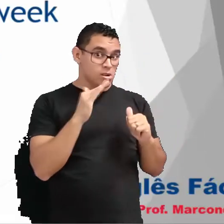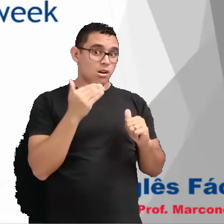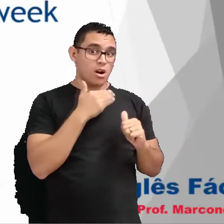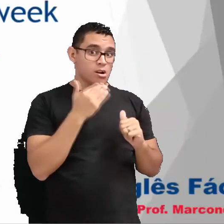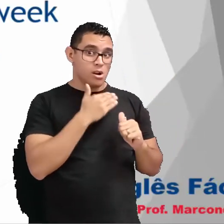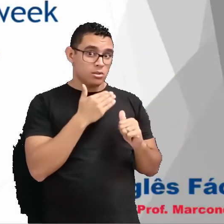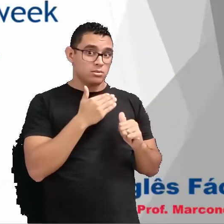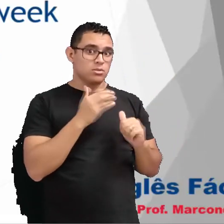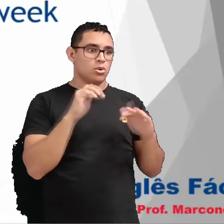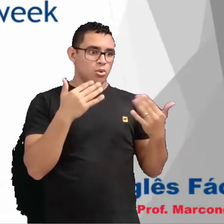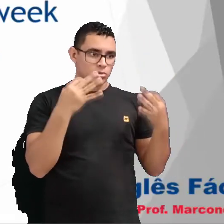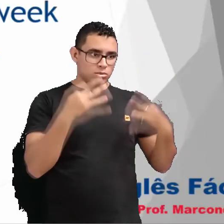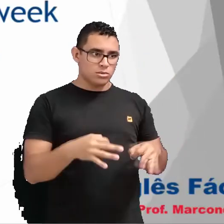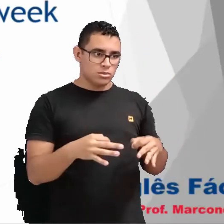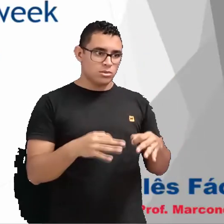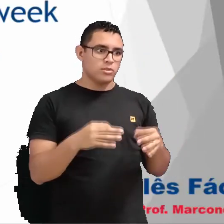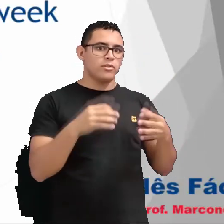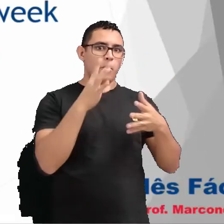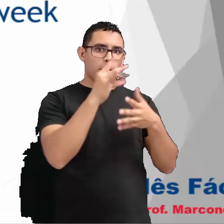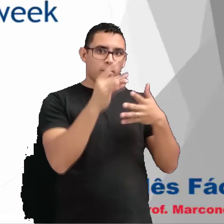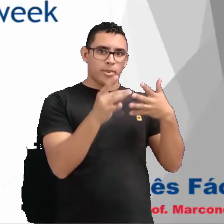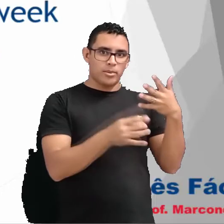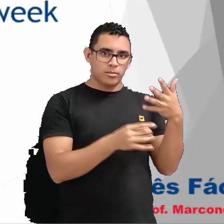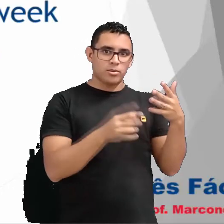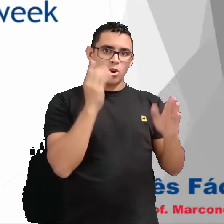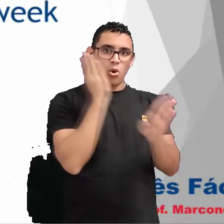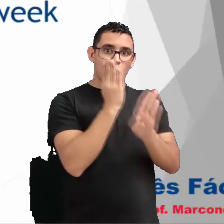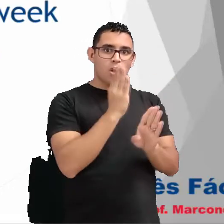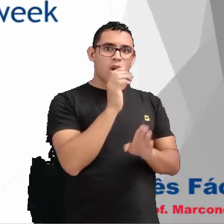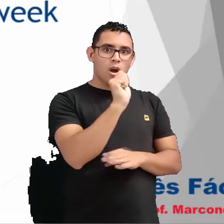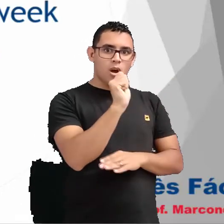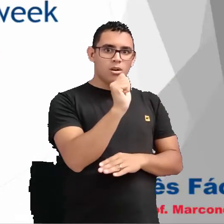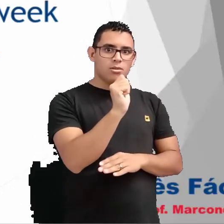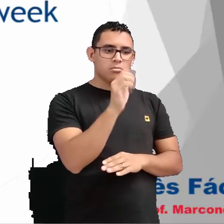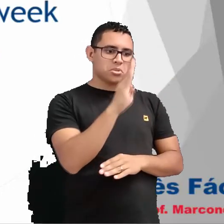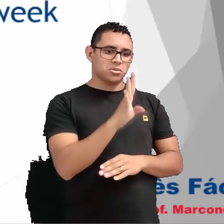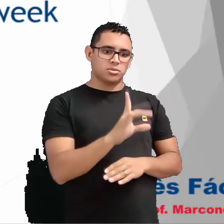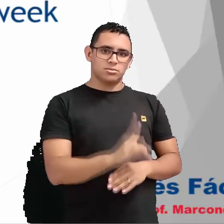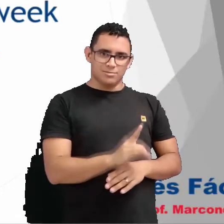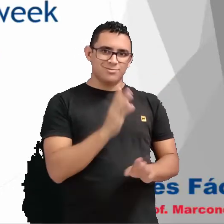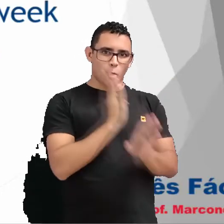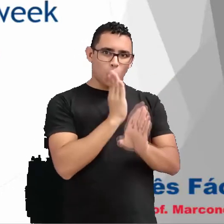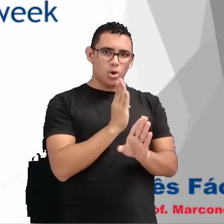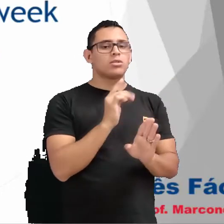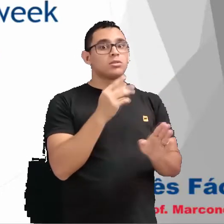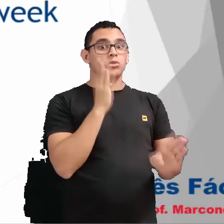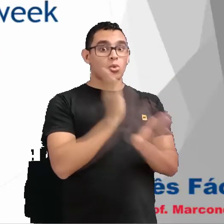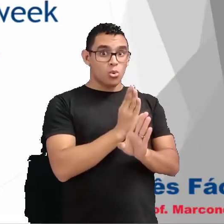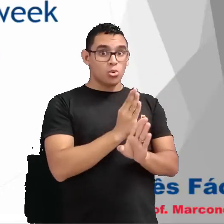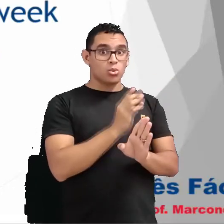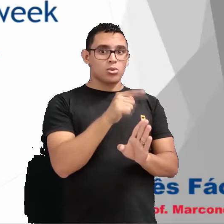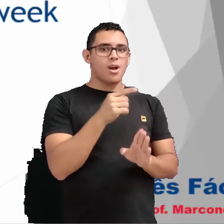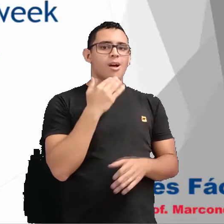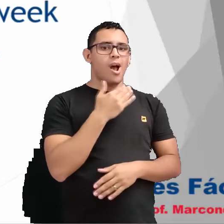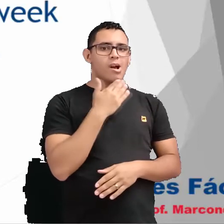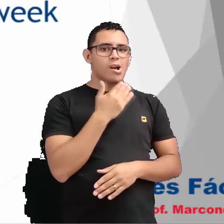ou irregular. Vai na lista, por ordem alfabética, localiza o verbo. Ele está na lista? Então ele é irregular. Se ele é